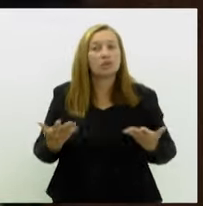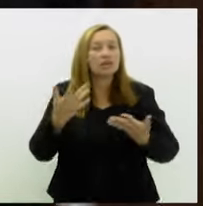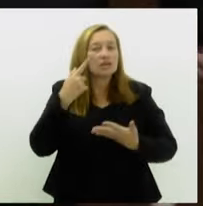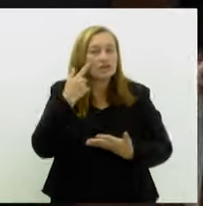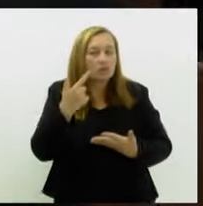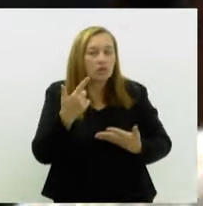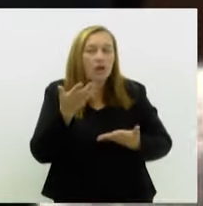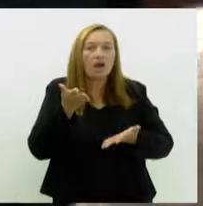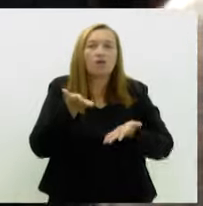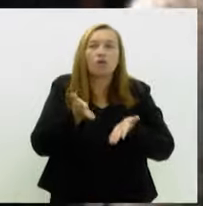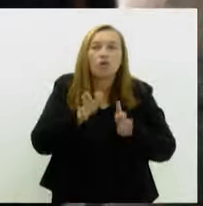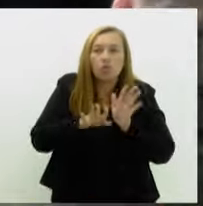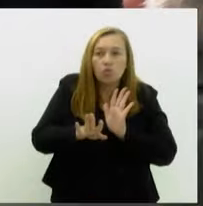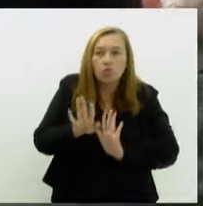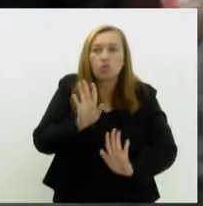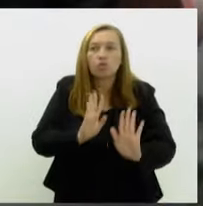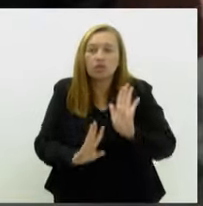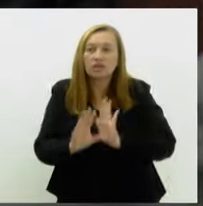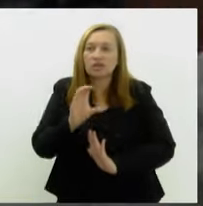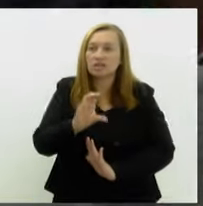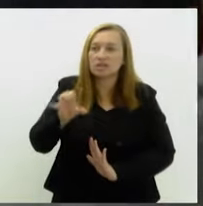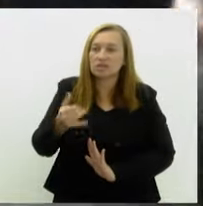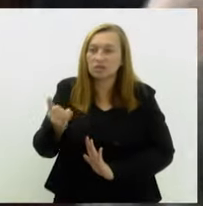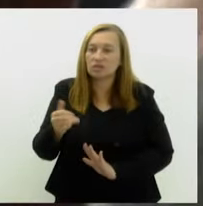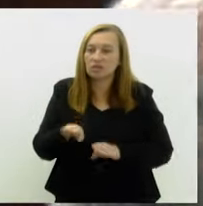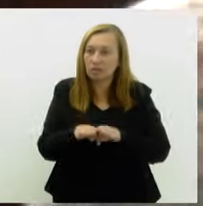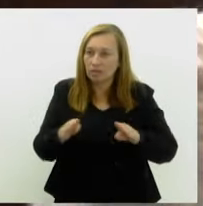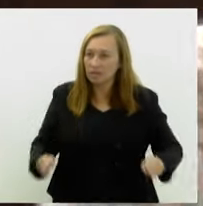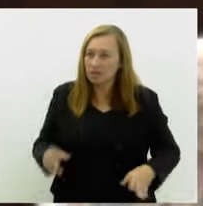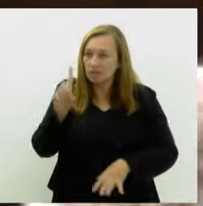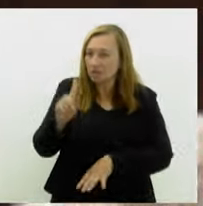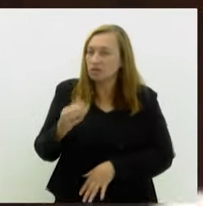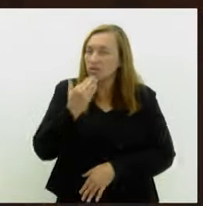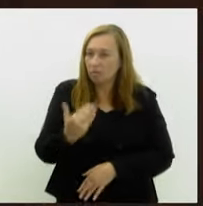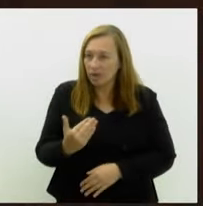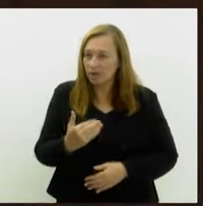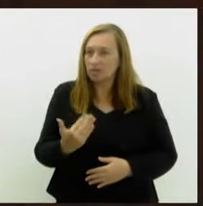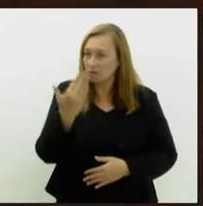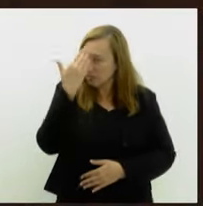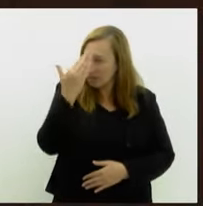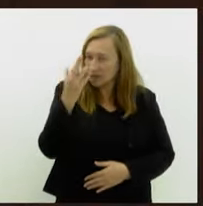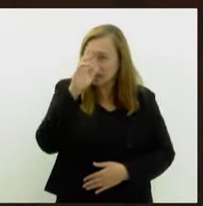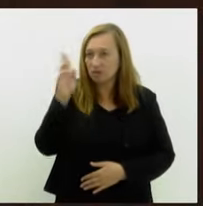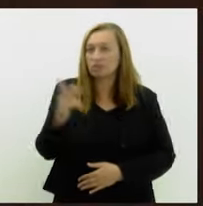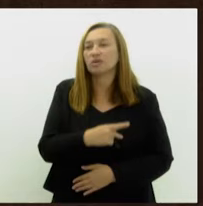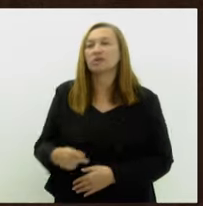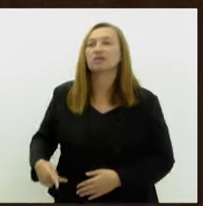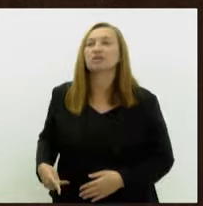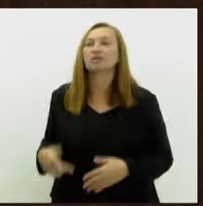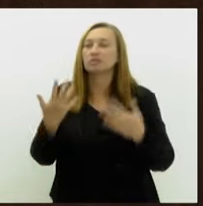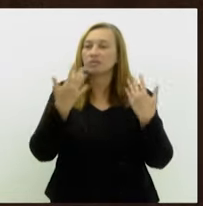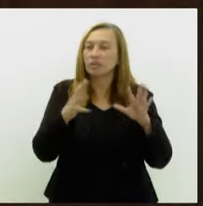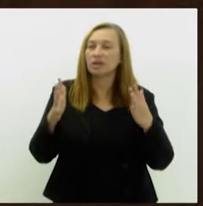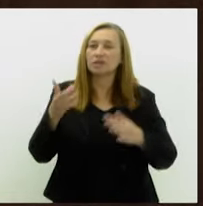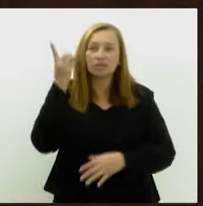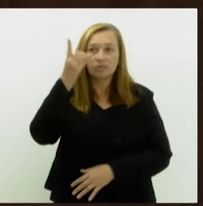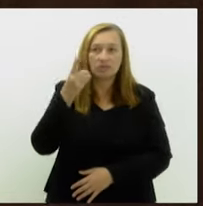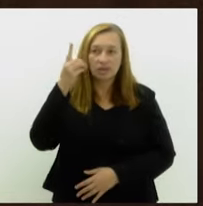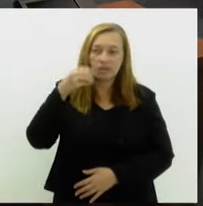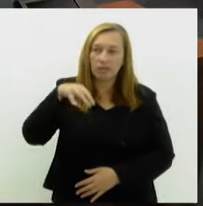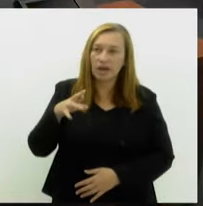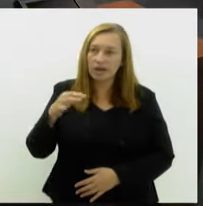olhar cuidadoso da CCJ e da mesa diretora que eu peço. Muito obrigada, senhora presidente, parabéns à deputada